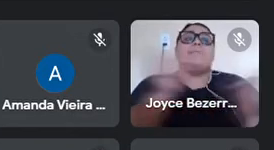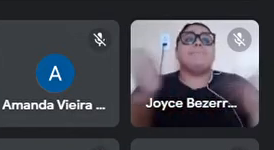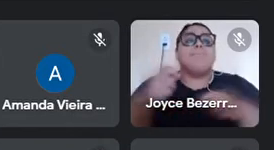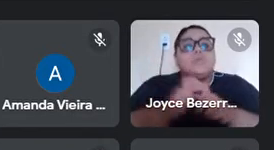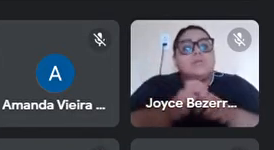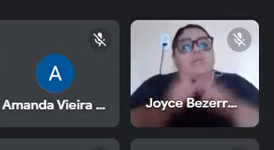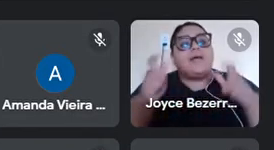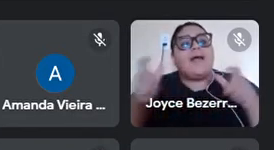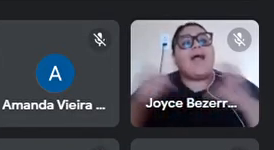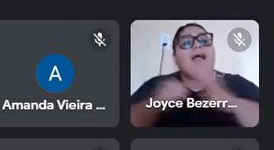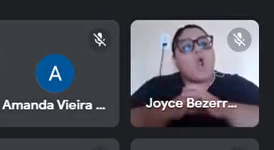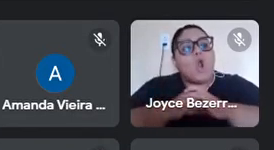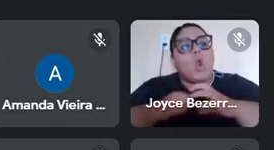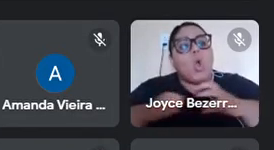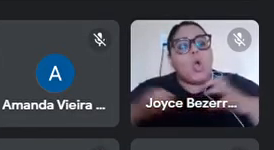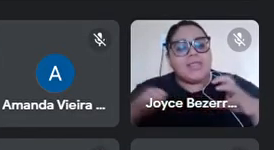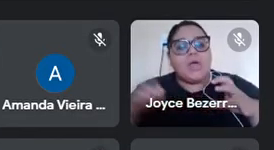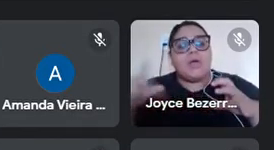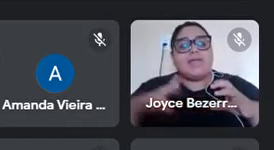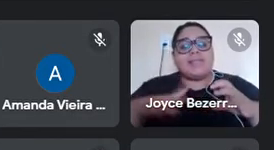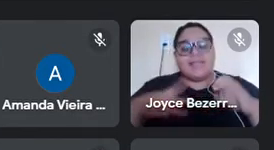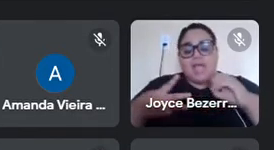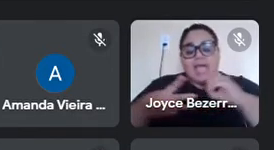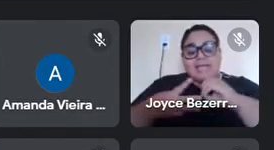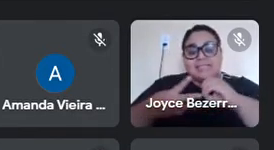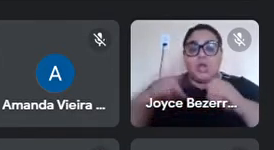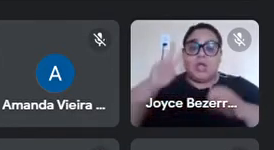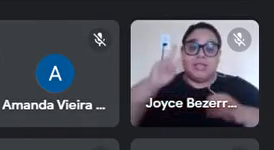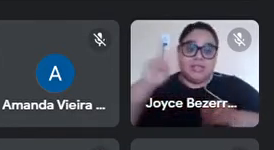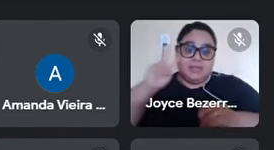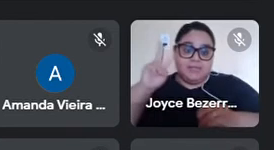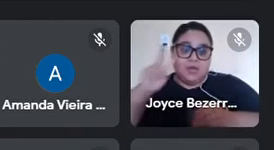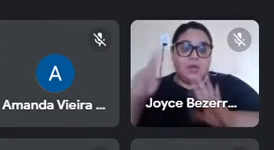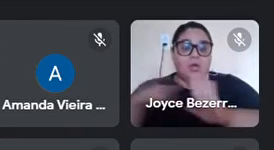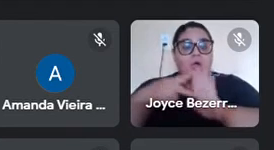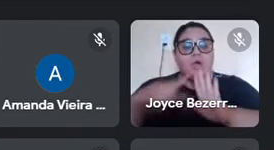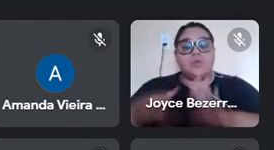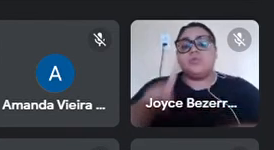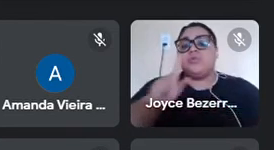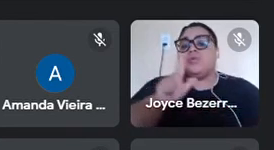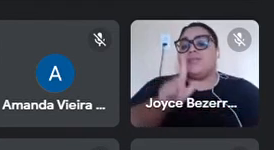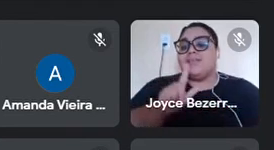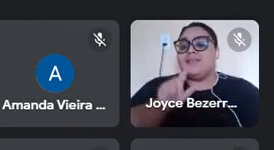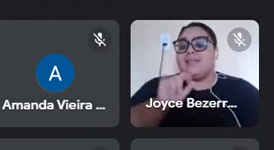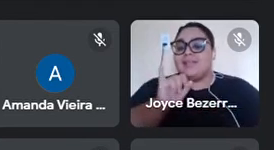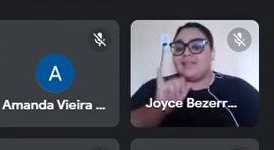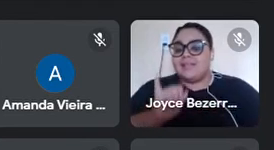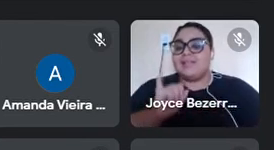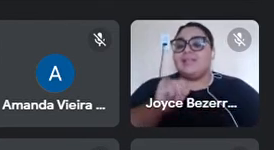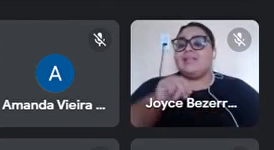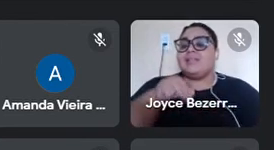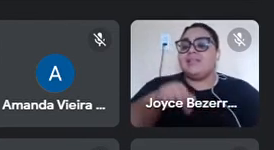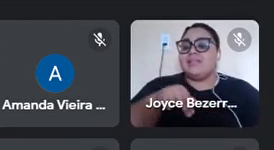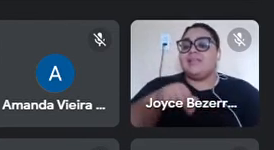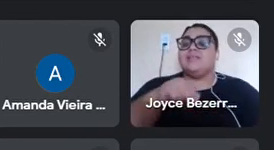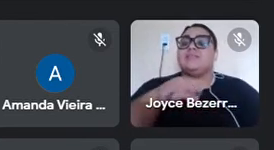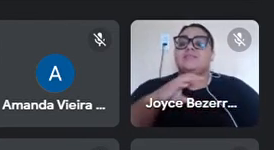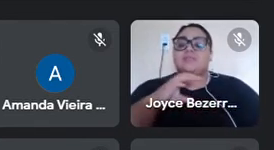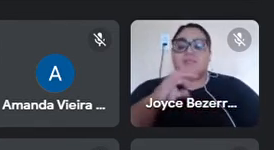clonal e a geração de células de memória, no caso dos linfócitos, certo? Então, é a mesma resposta, mas a forma